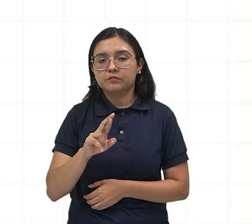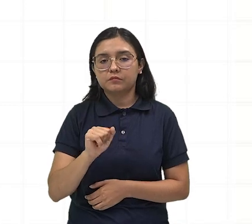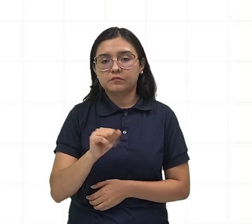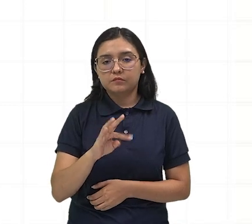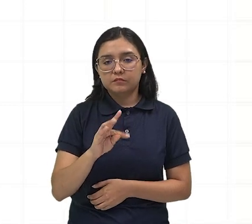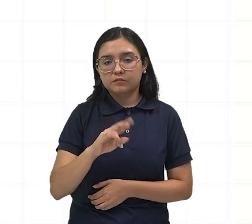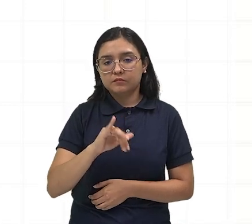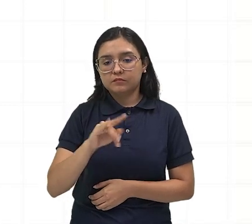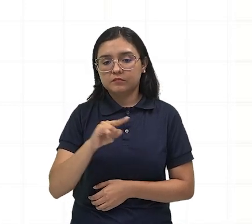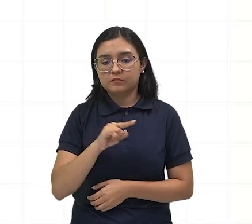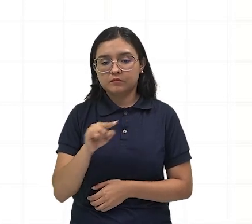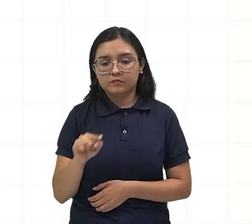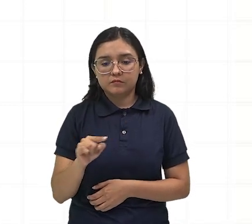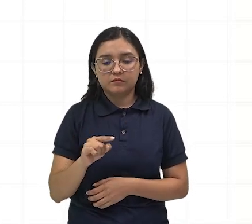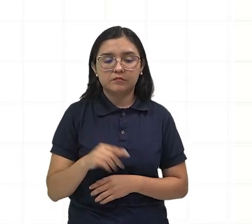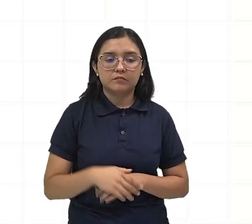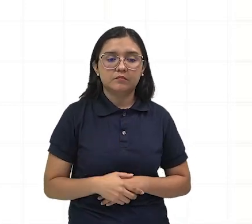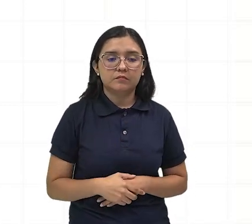ser igual à